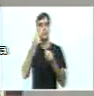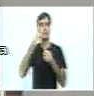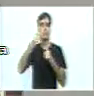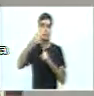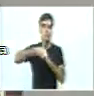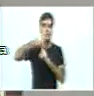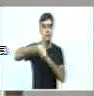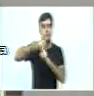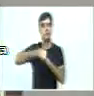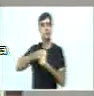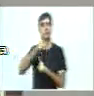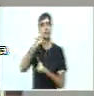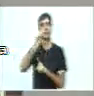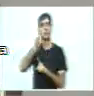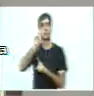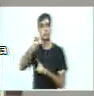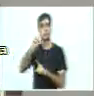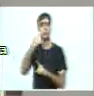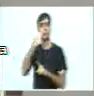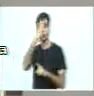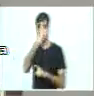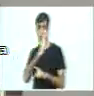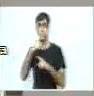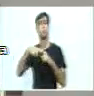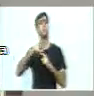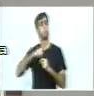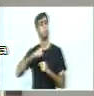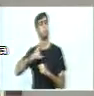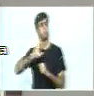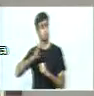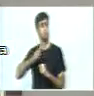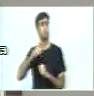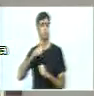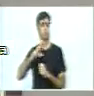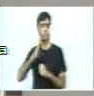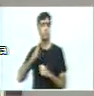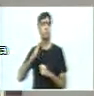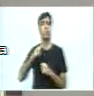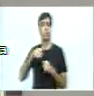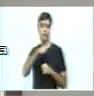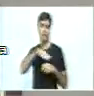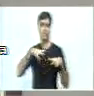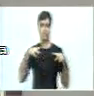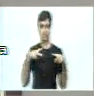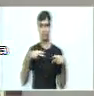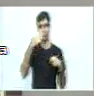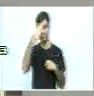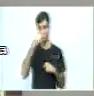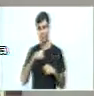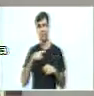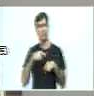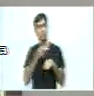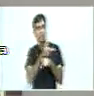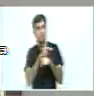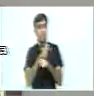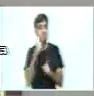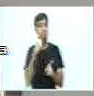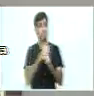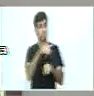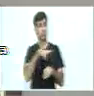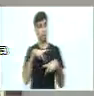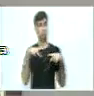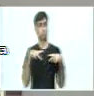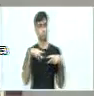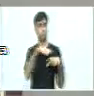né, esse serviço já existe, né, doutor Sérgio, no particular, né, a gente buscou a informação, serviço de excelência